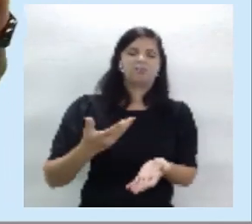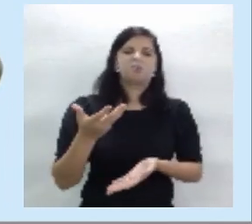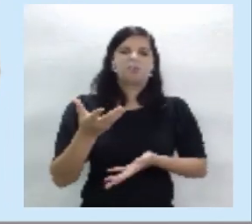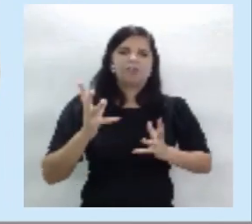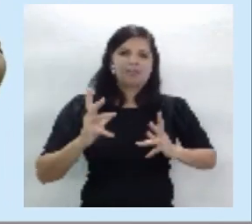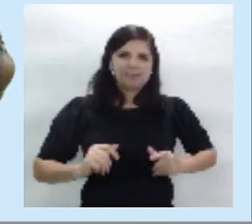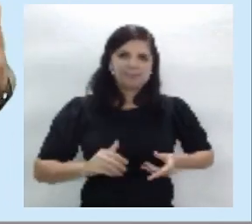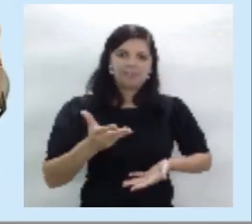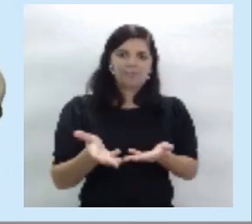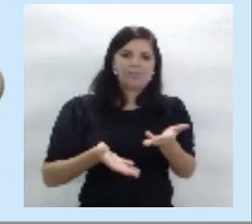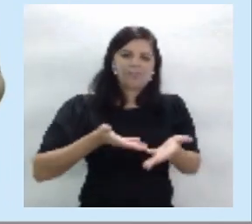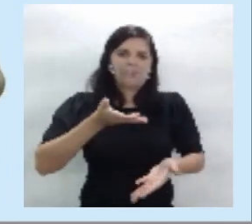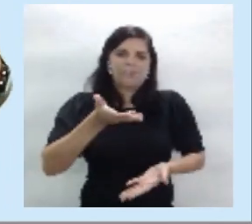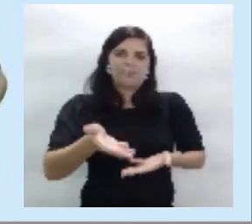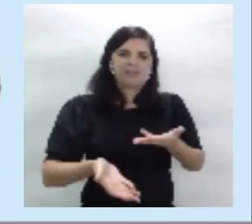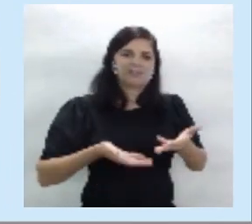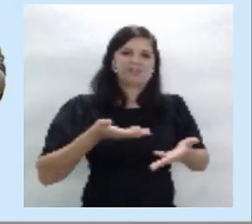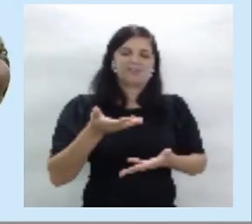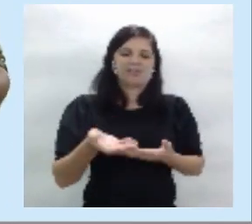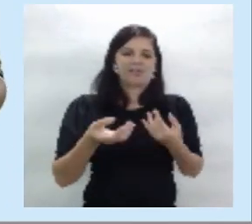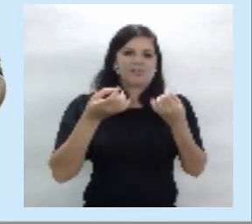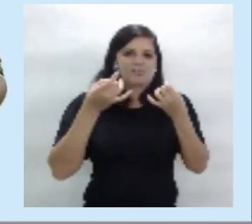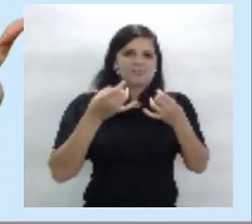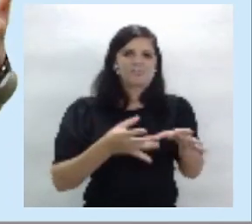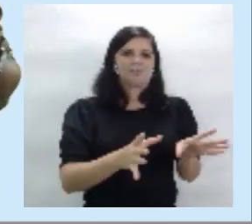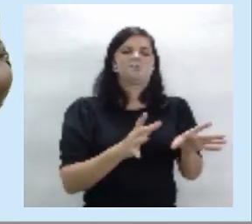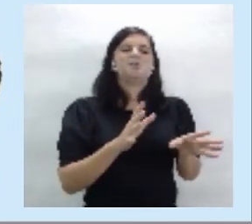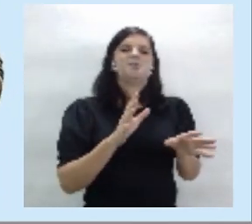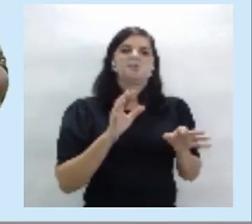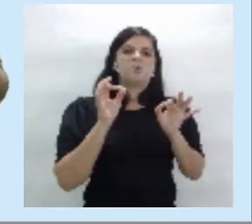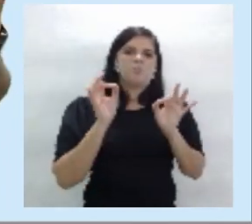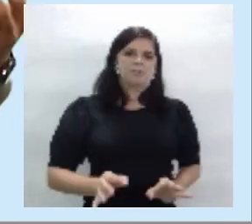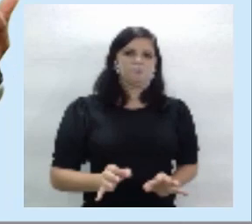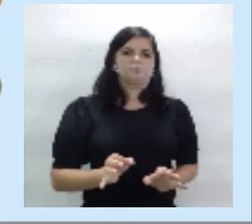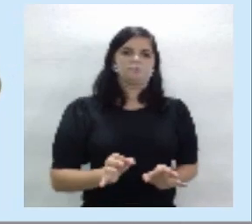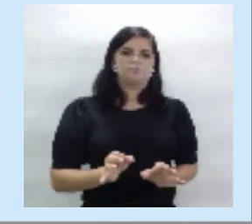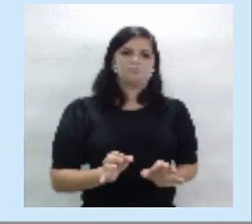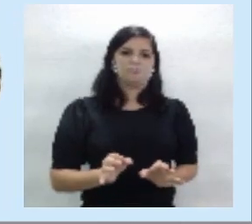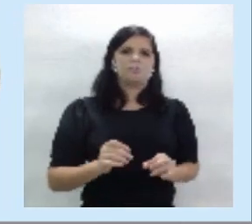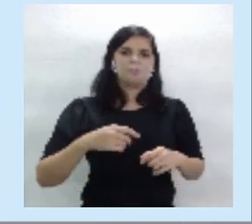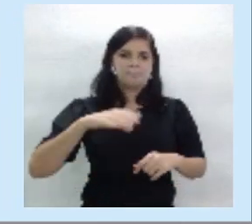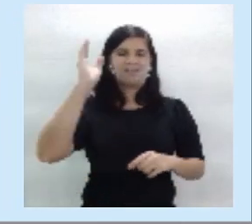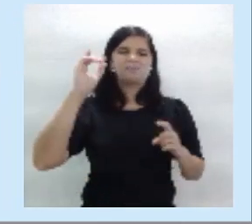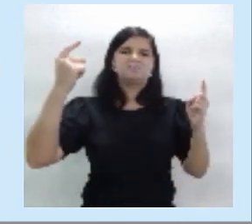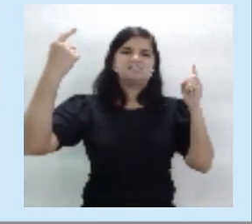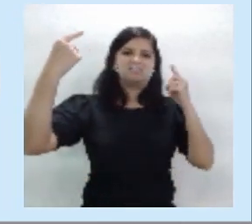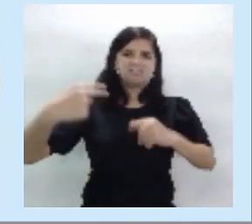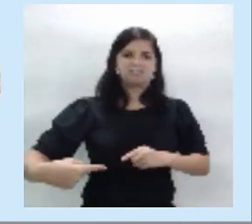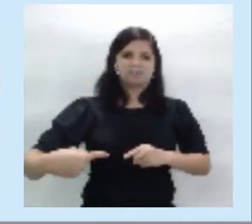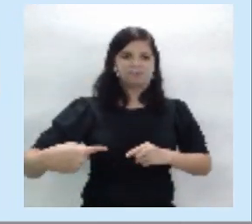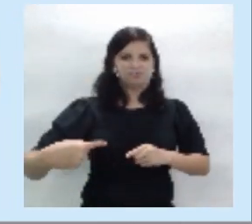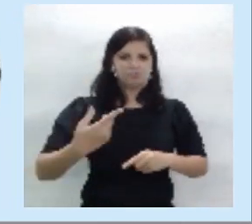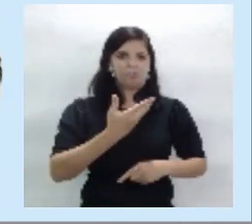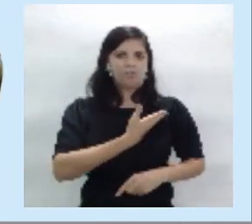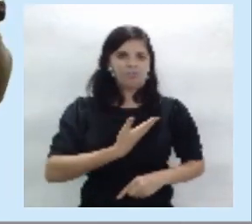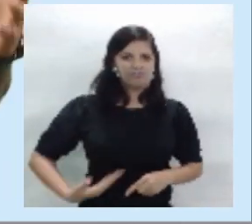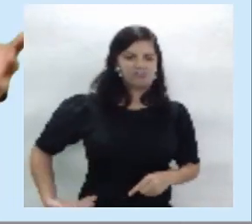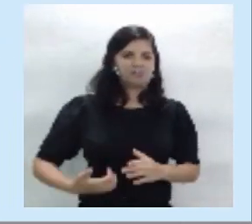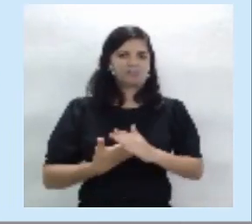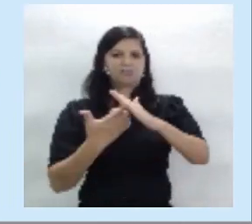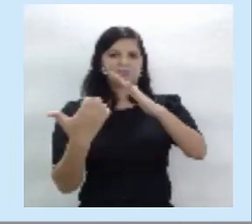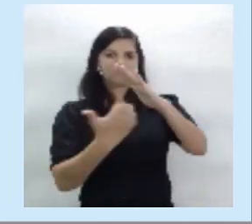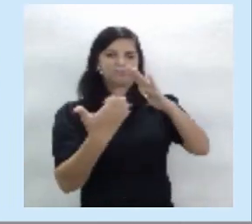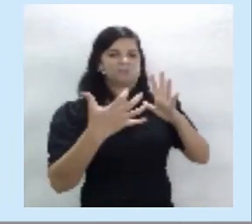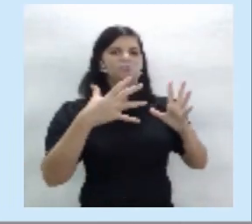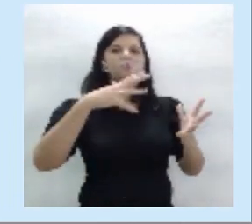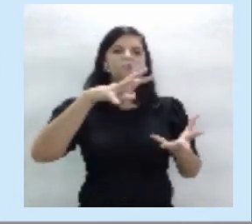seja dispersada de modo correto. Então, esse é o grande desafio aí dos governos e das empresas no mundo